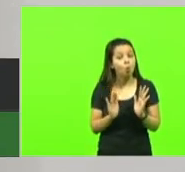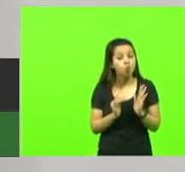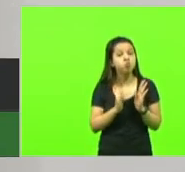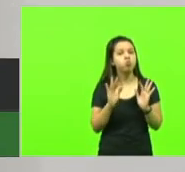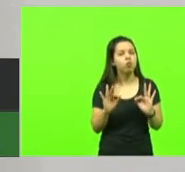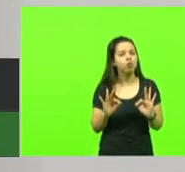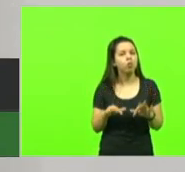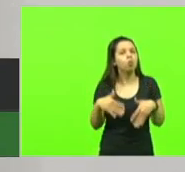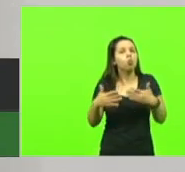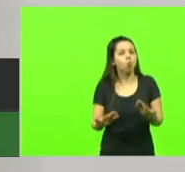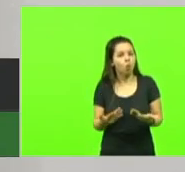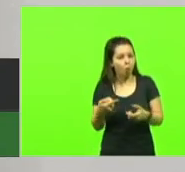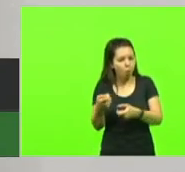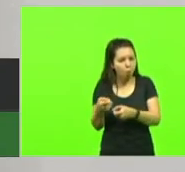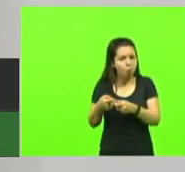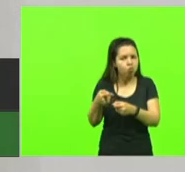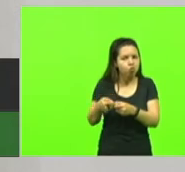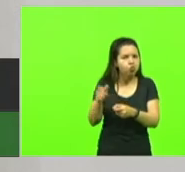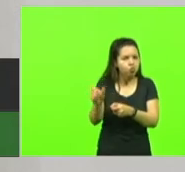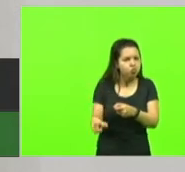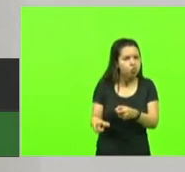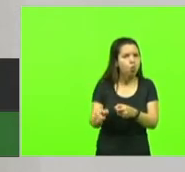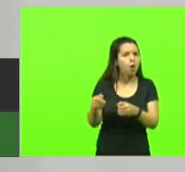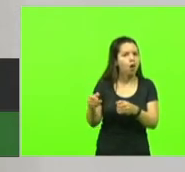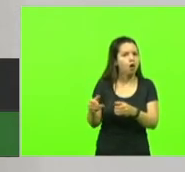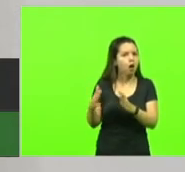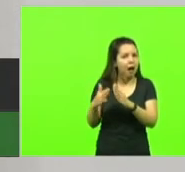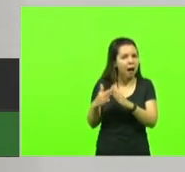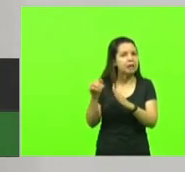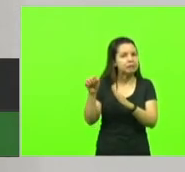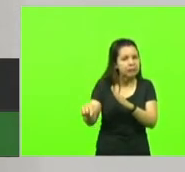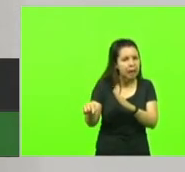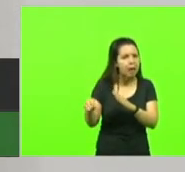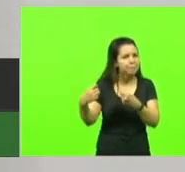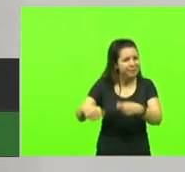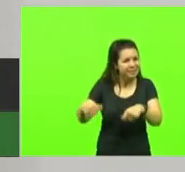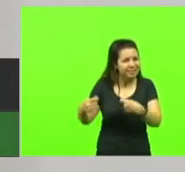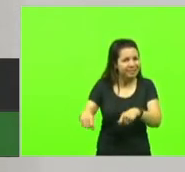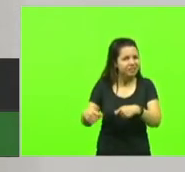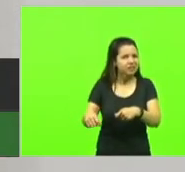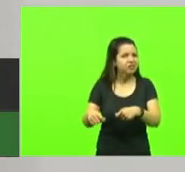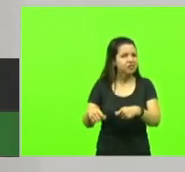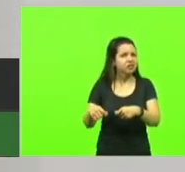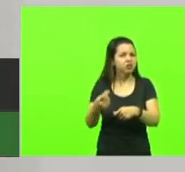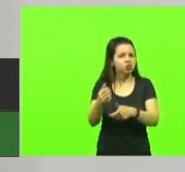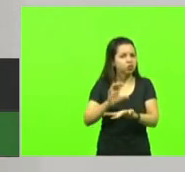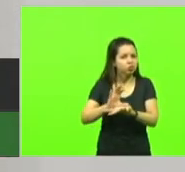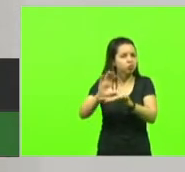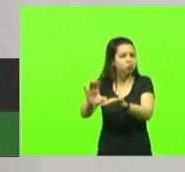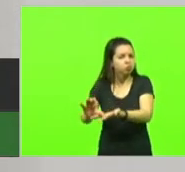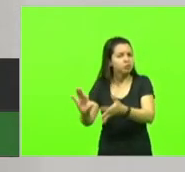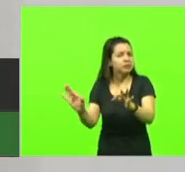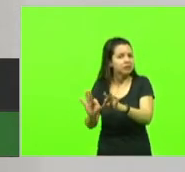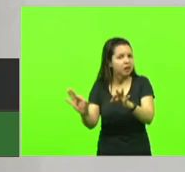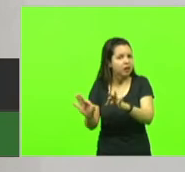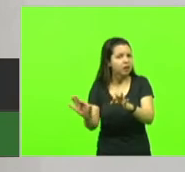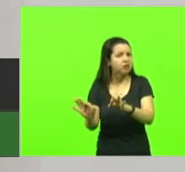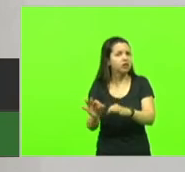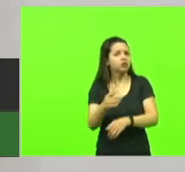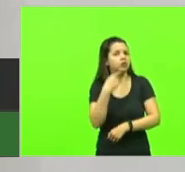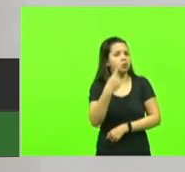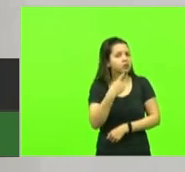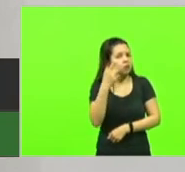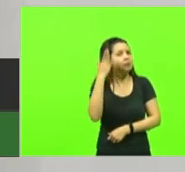aquele munícipe que mora lá, ele precisa ter esse desgosto de não receber um recurso que foi aplicado por um deputado que sabe